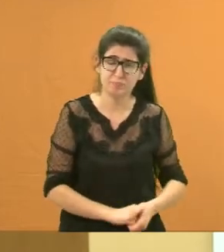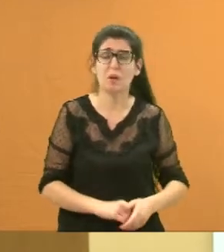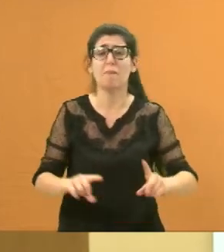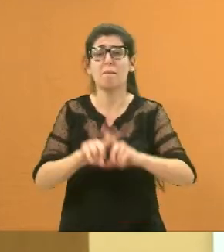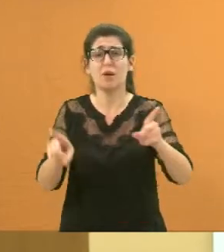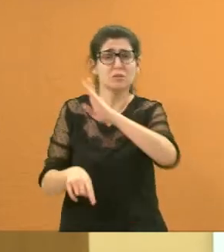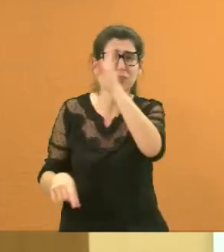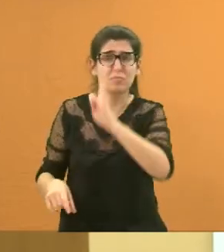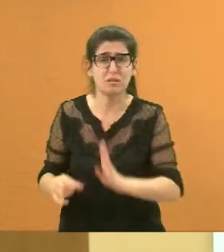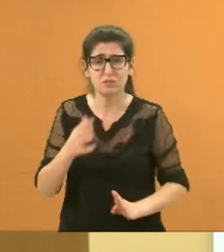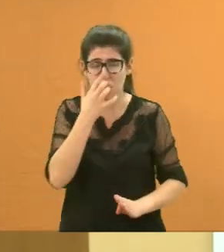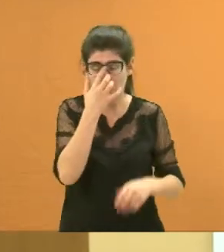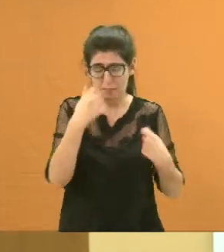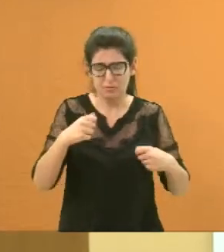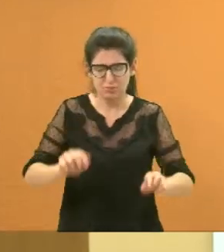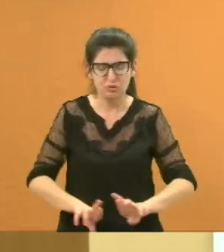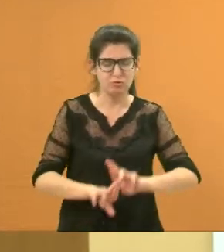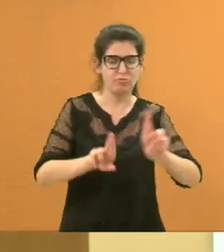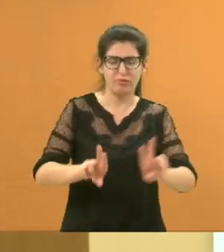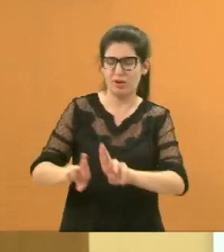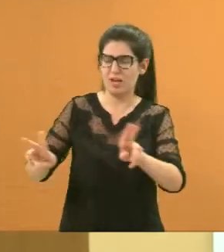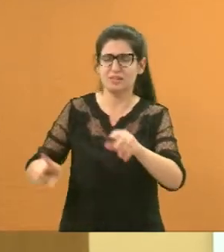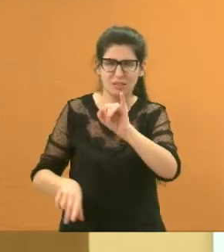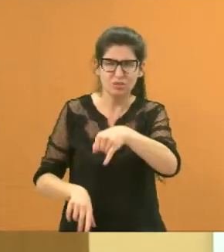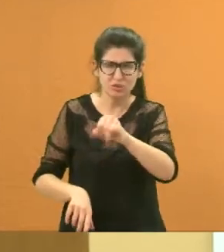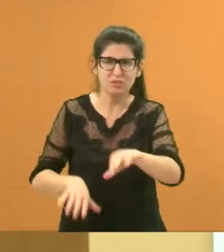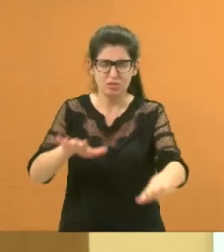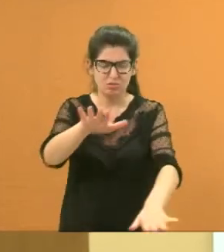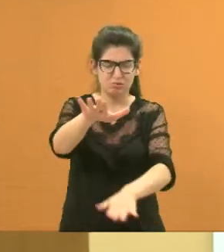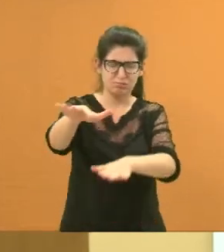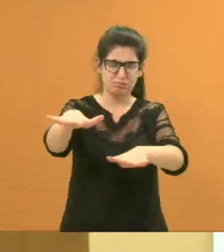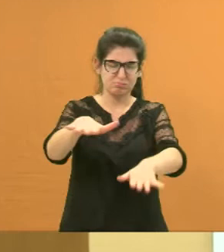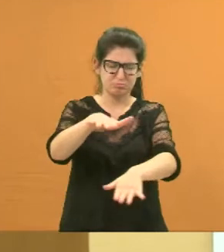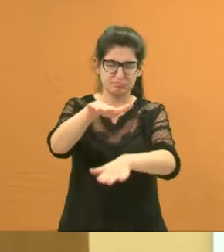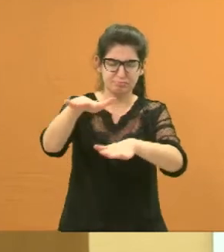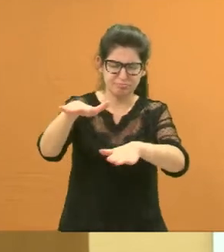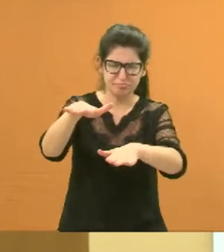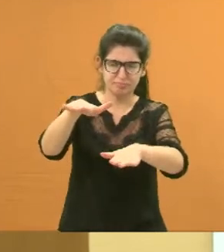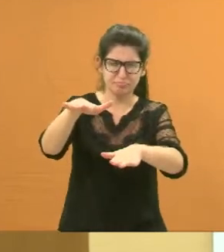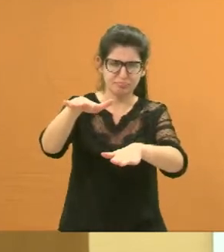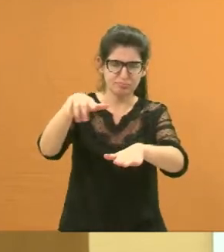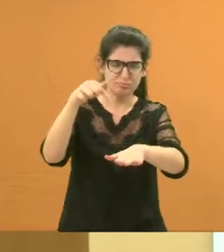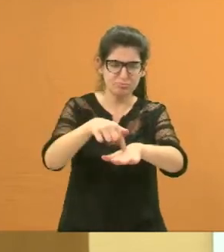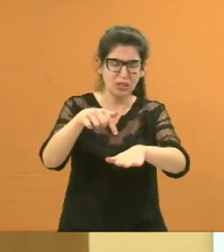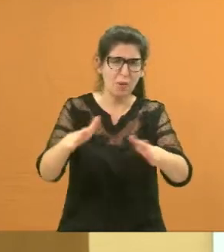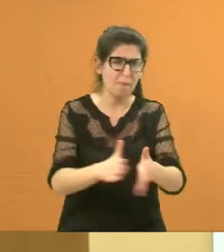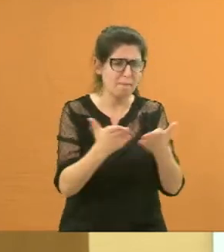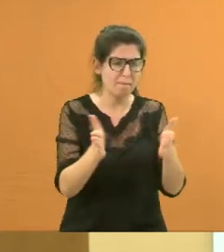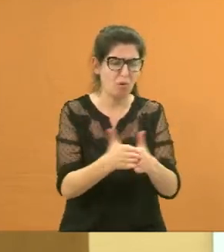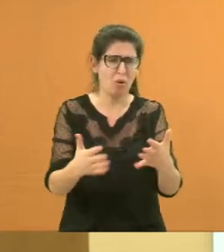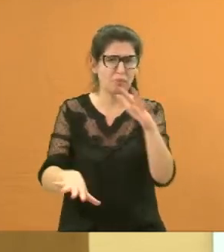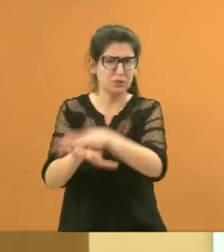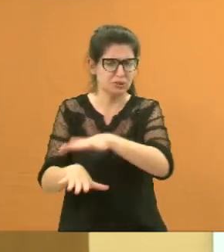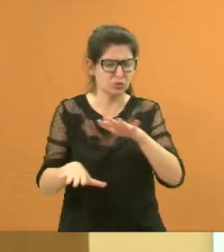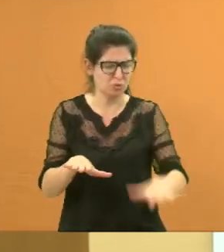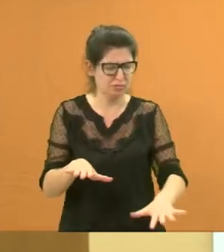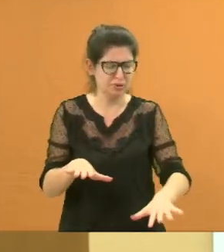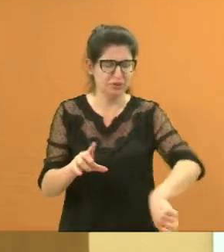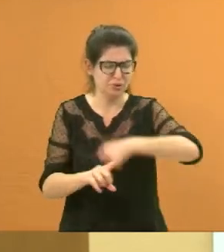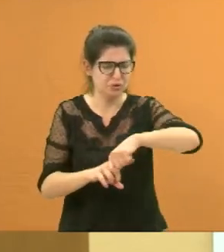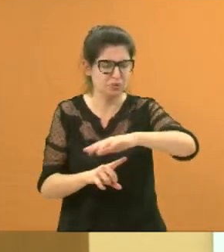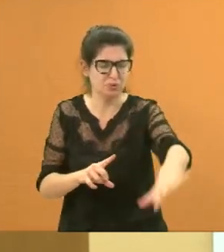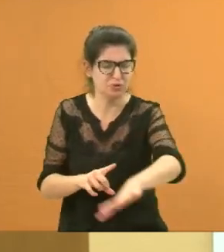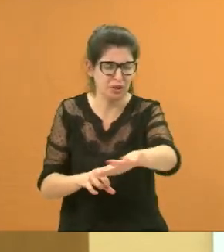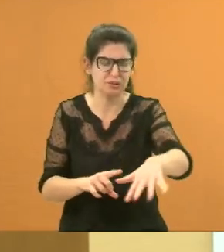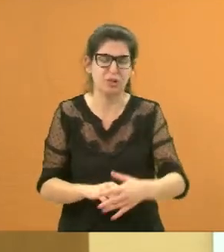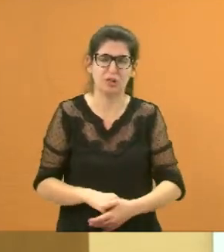no Brasil, ele tem que ser diferenciado. Se nós não tivermos um olhar para aqueles que sempre foram excluídos do processo, aquelas pessoas